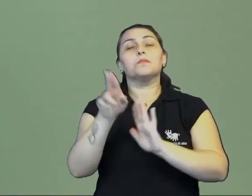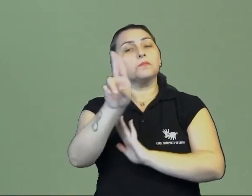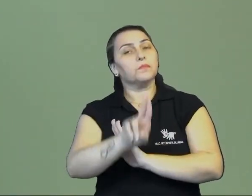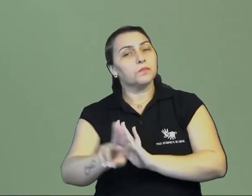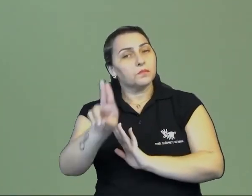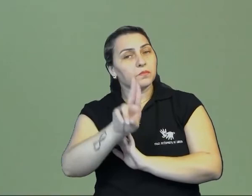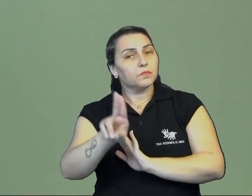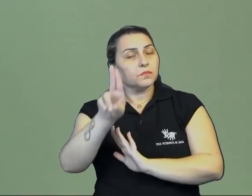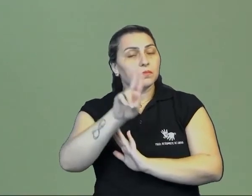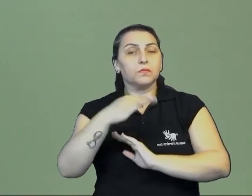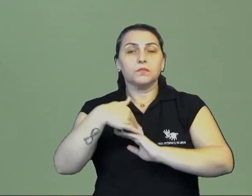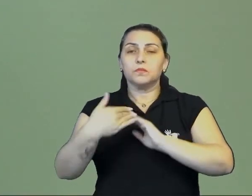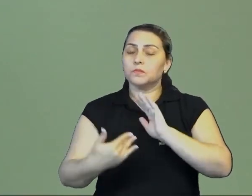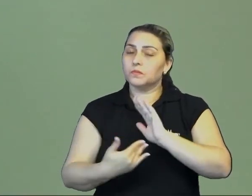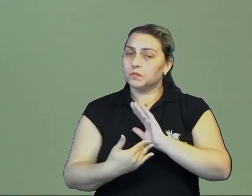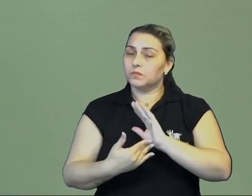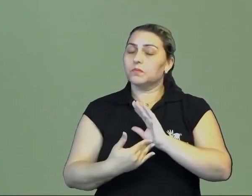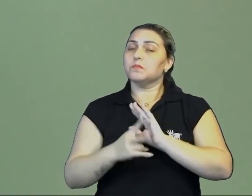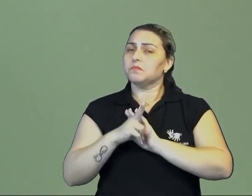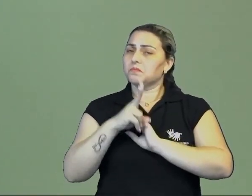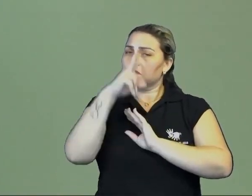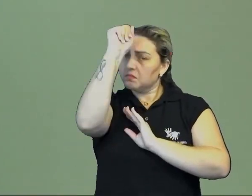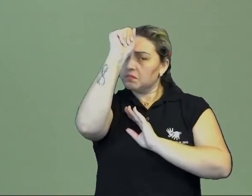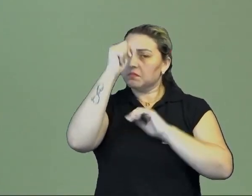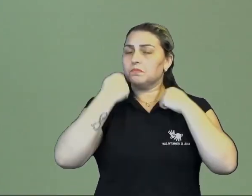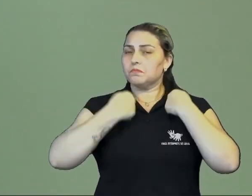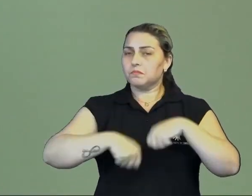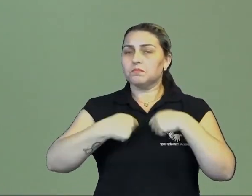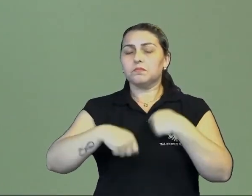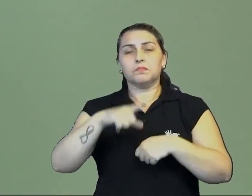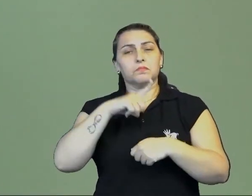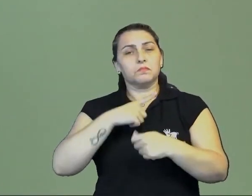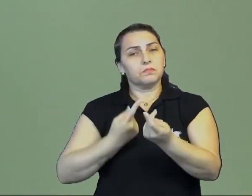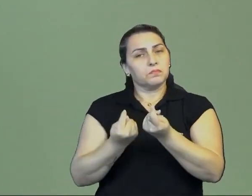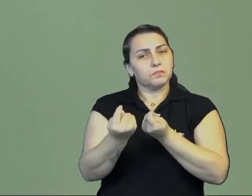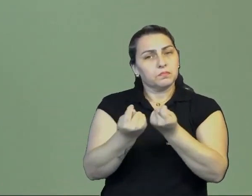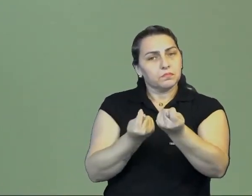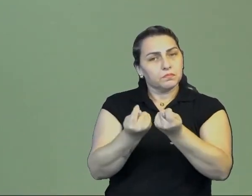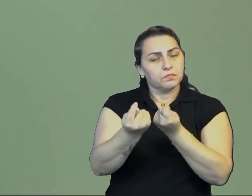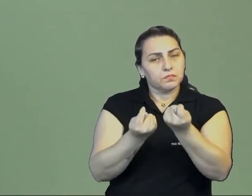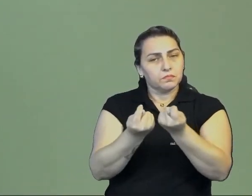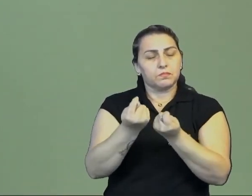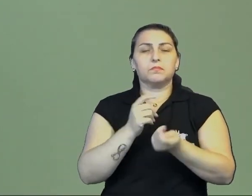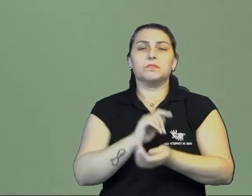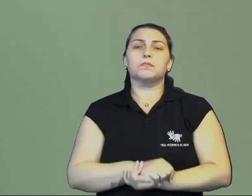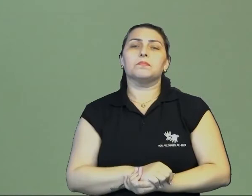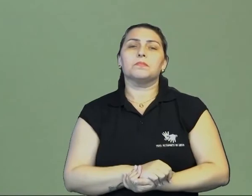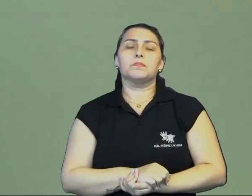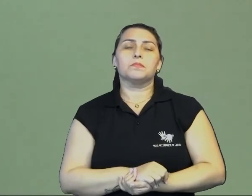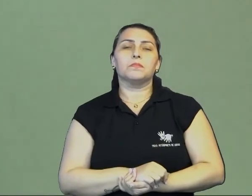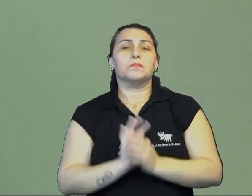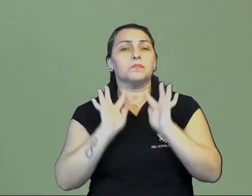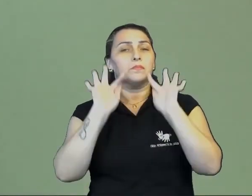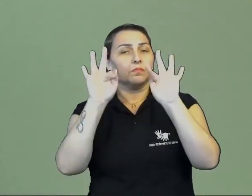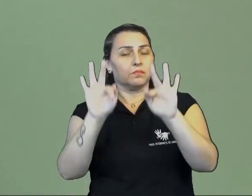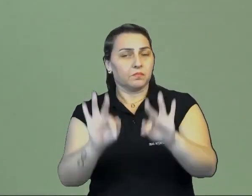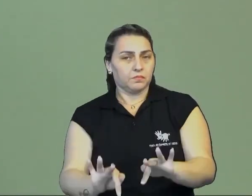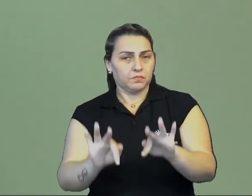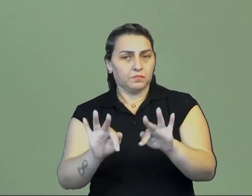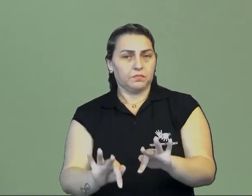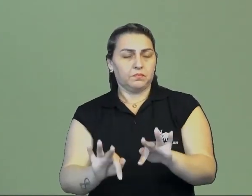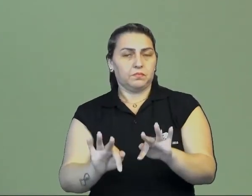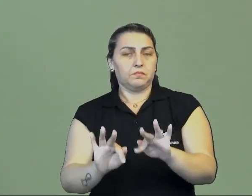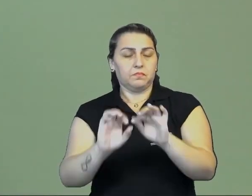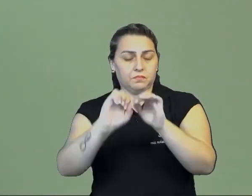use todas as forças necessárias para que se tenha o controle. Ou seja, para ele, os fins justificam os